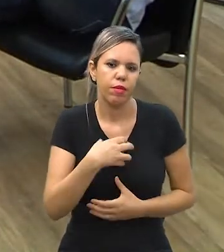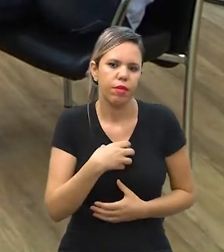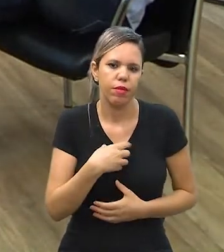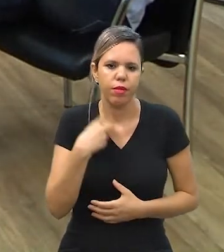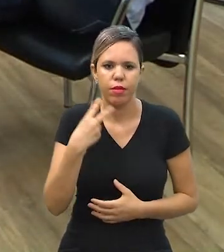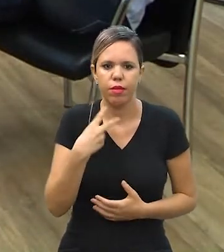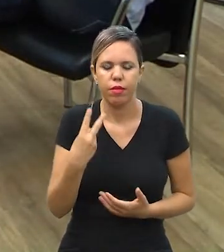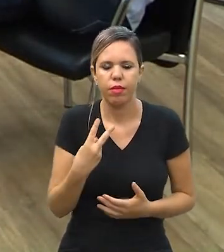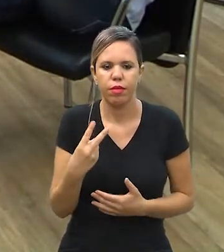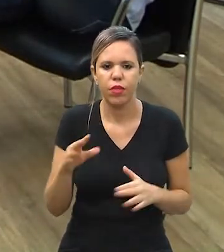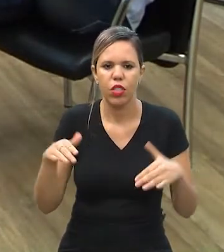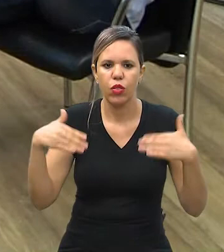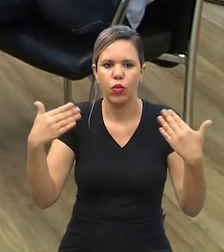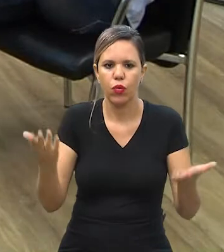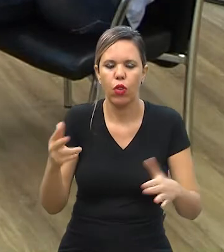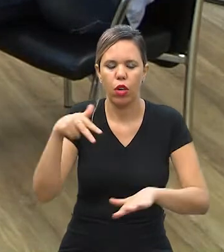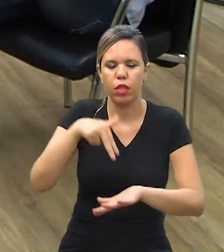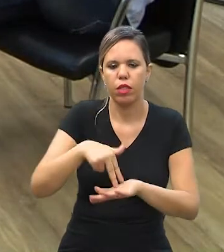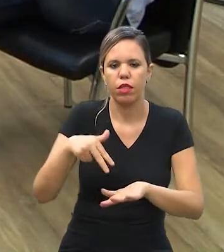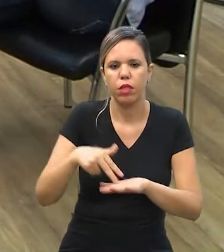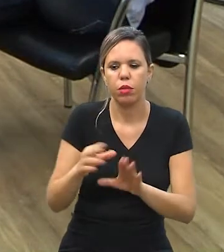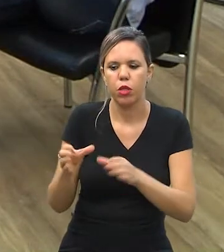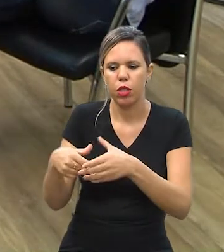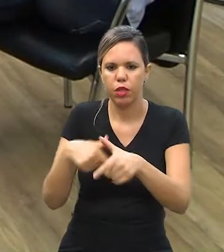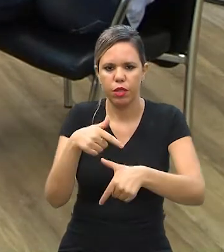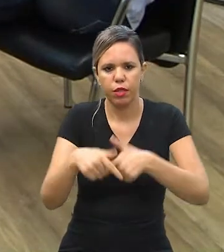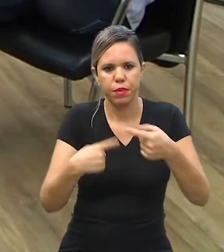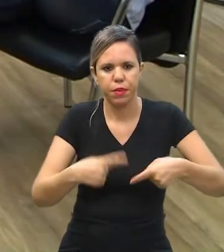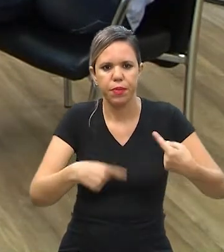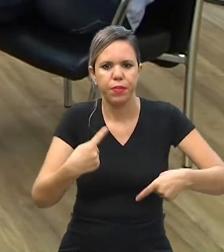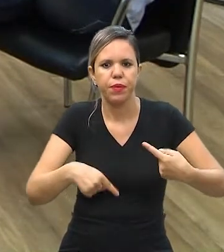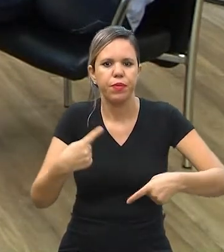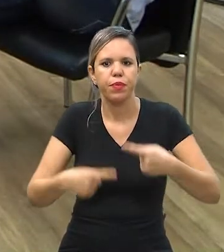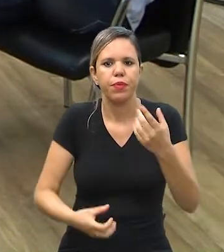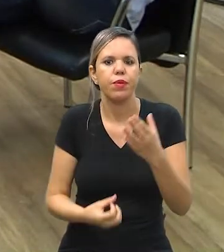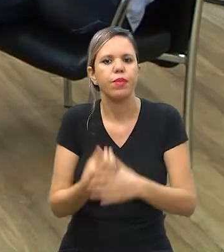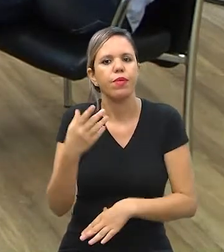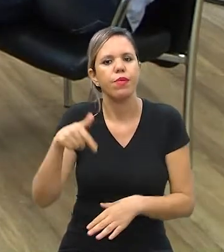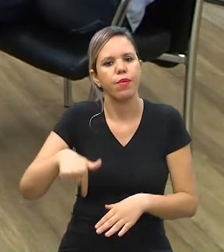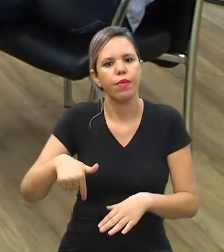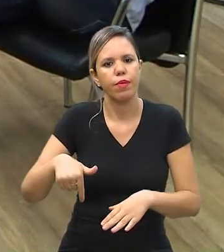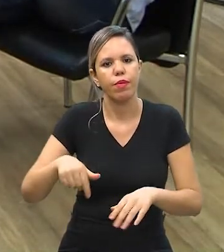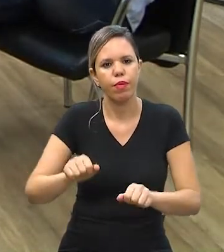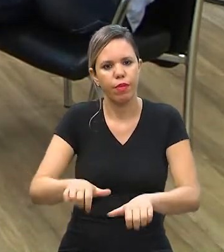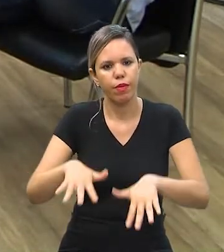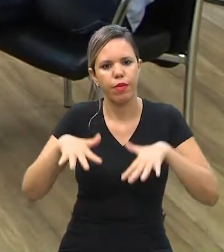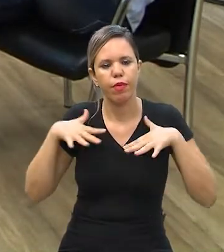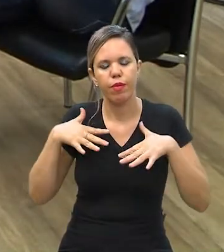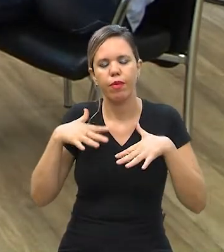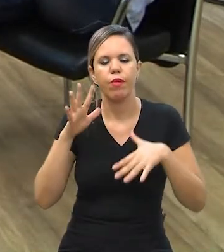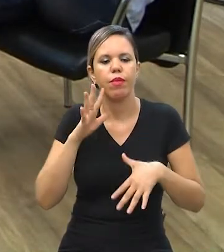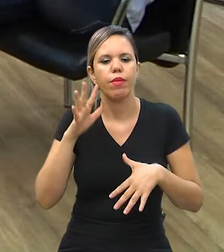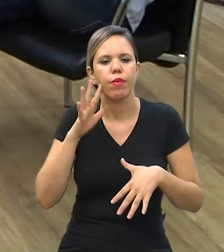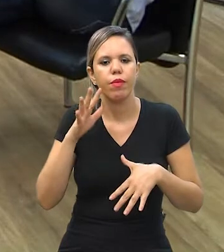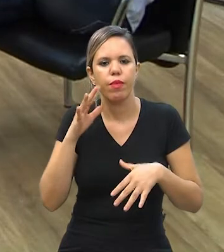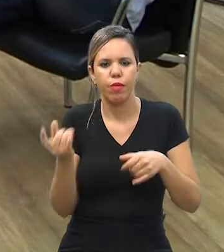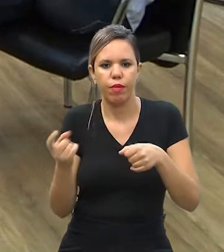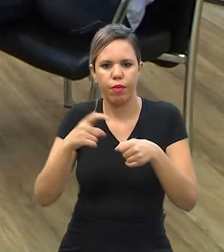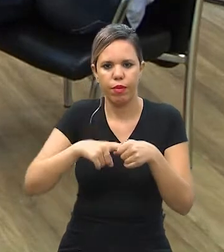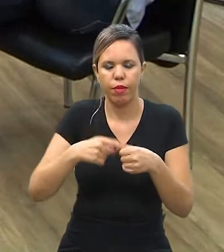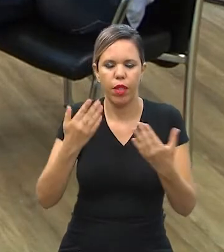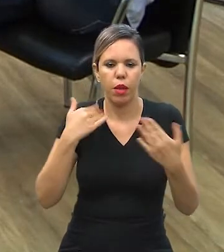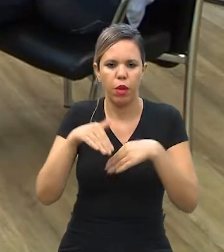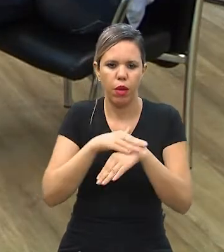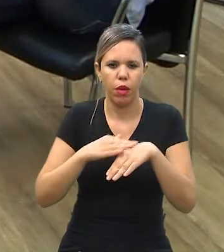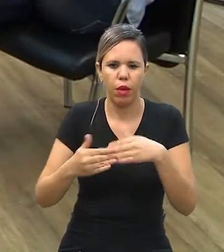lado do vereador, fora da tribuna, das comissões, das discussões que acontecem aqui no plenário. Muito bacana, e a gente volta a